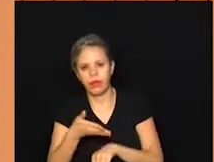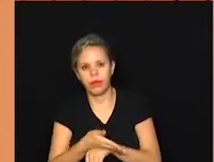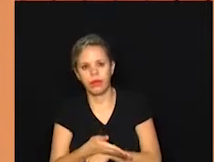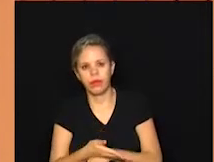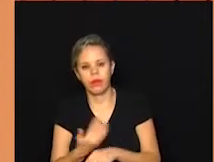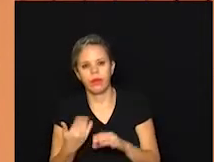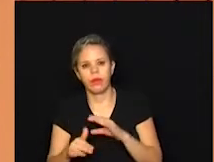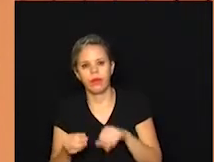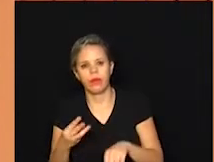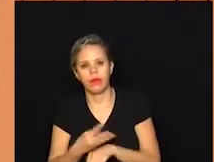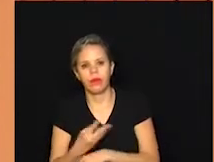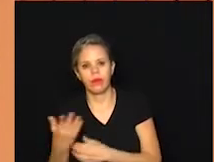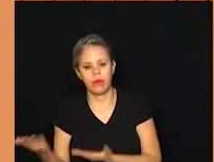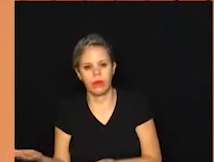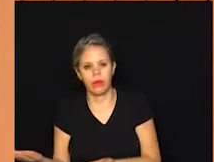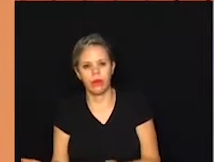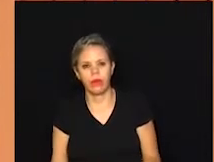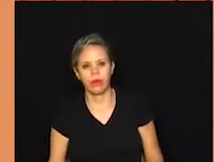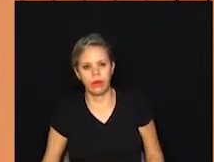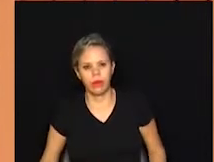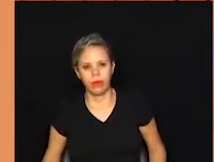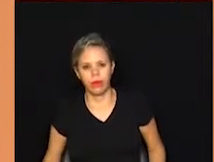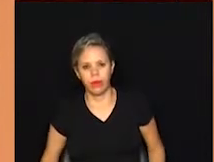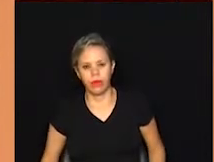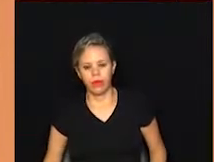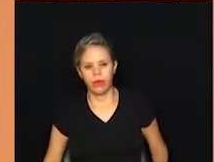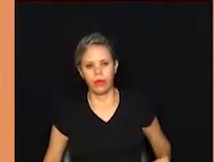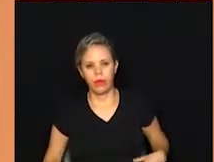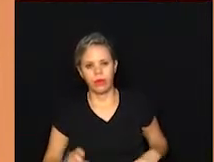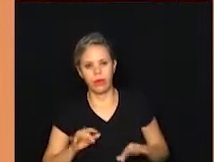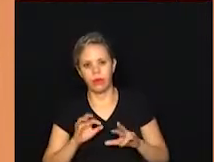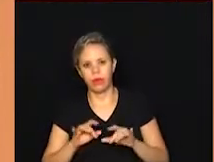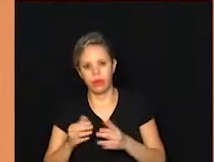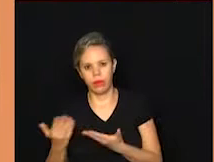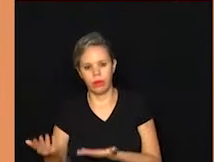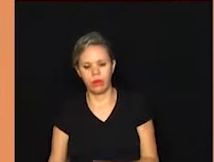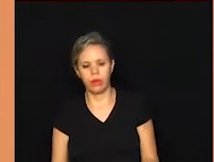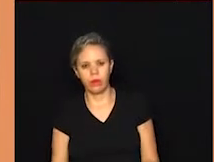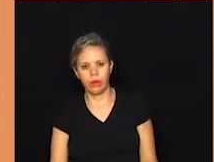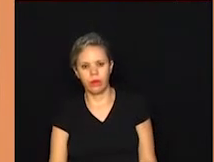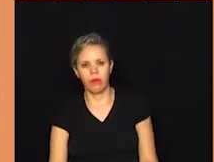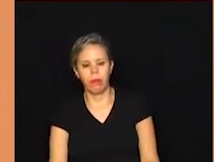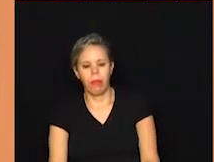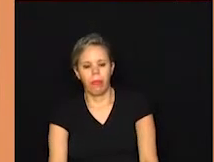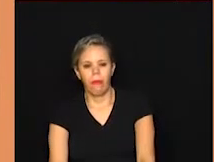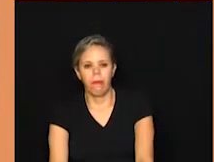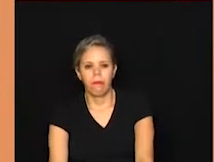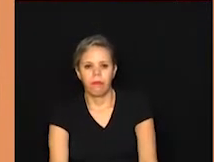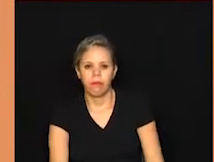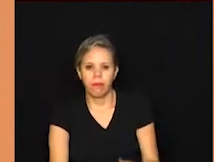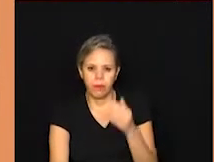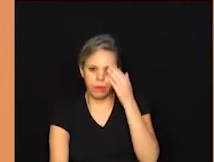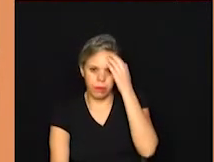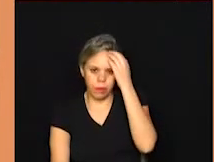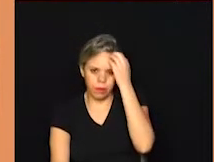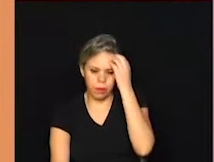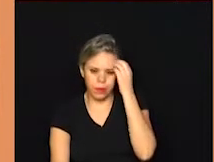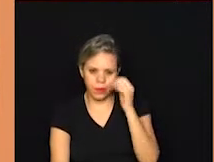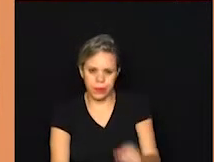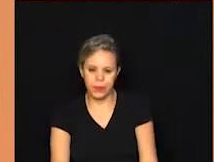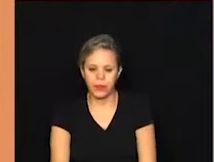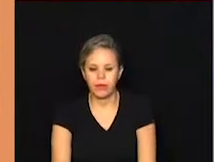mande mensagem para o nosso WhatsApp ou então para o nosso e-mail. Mônica?